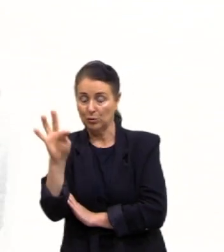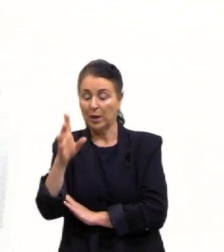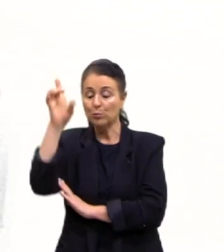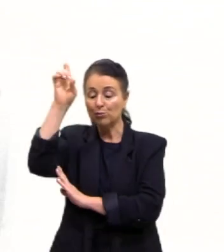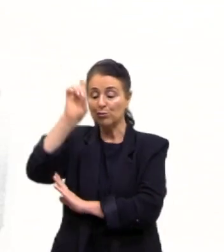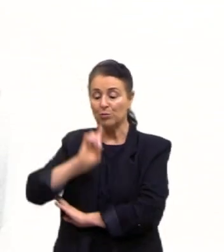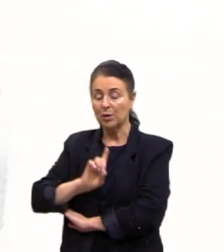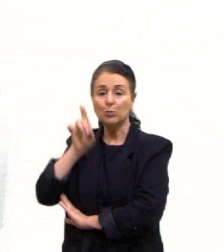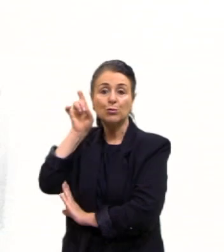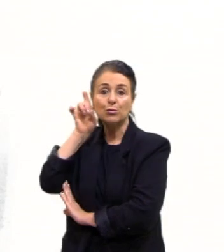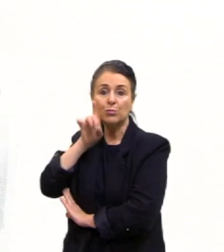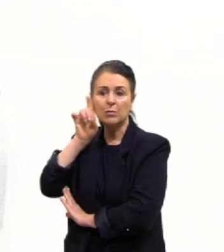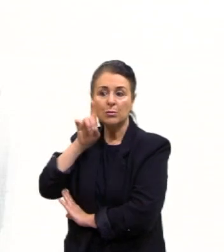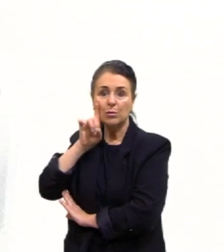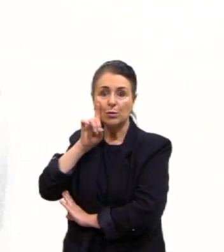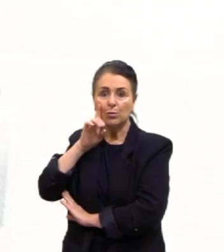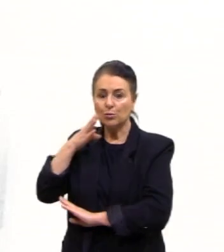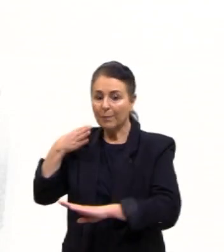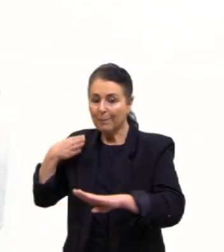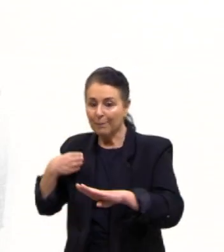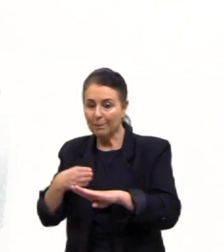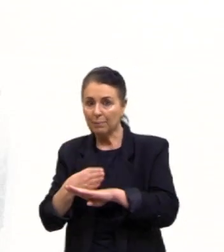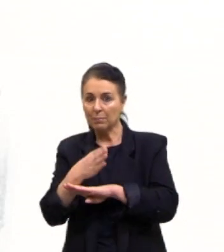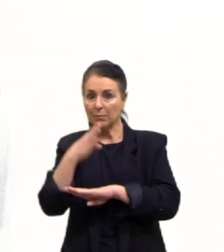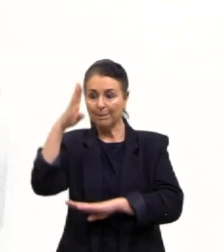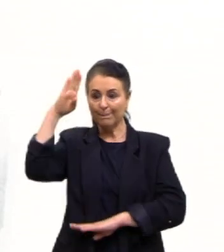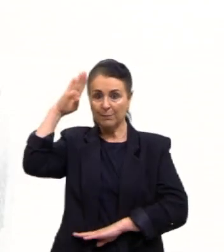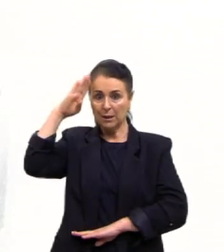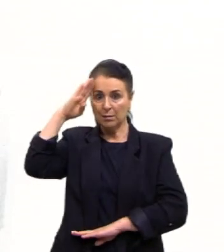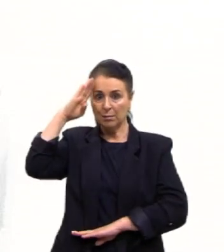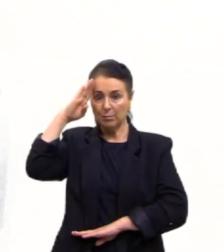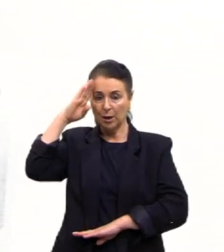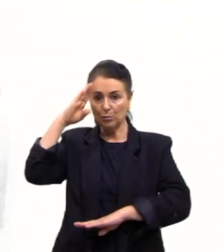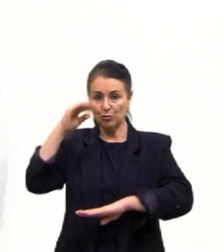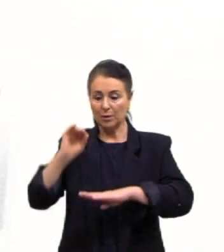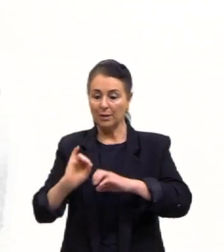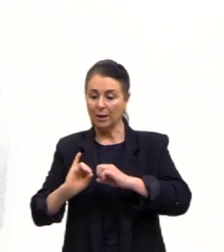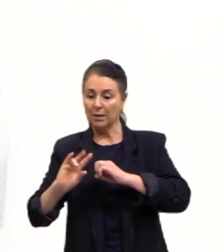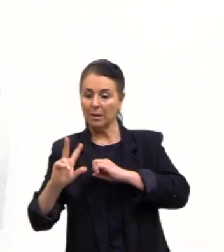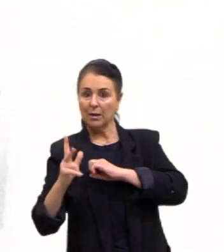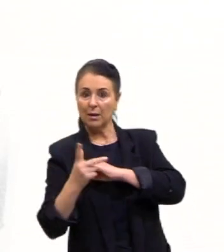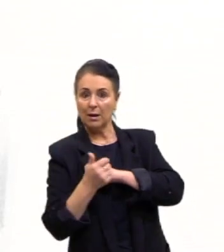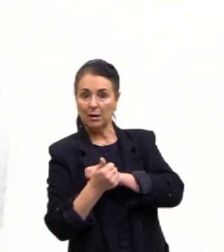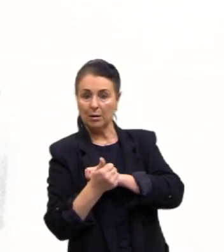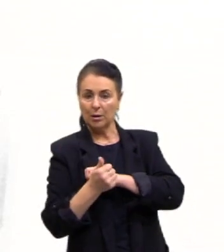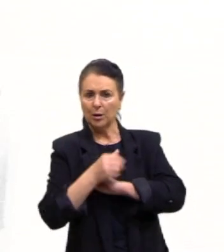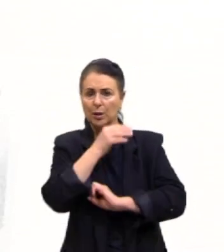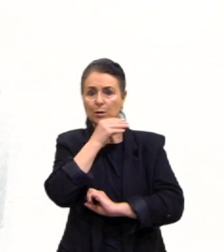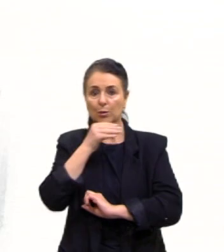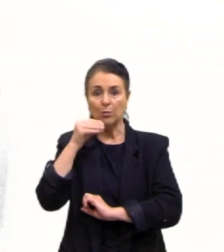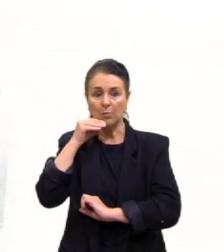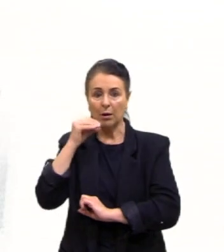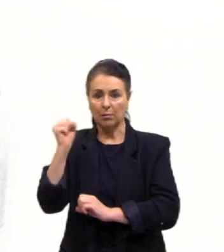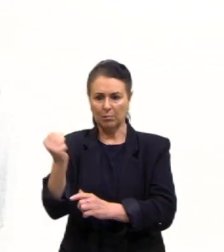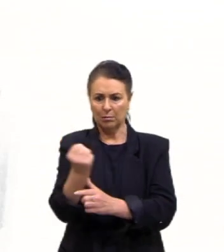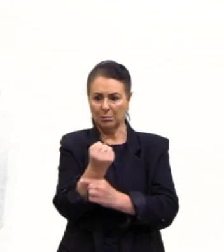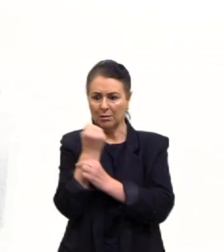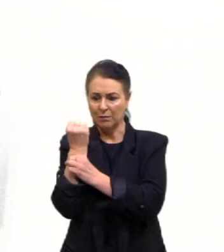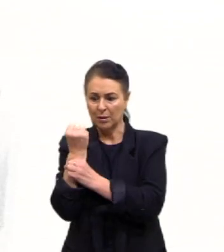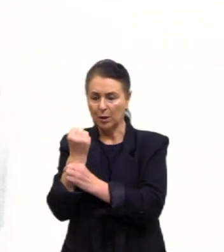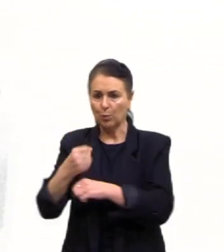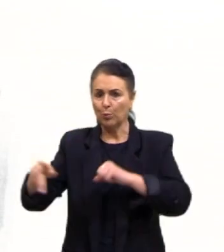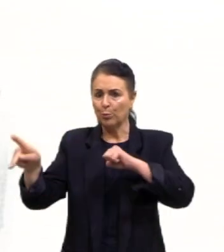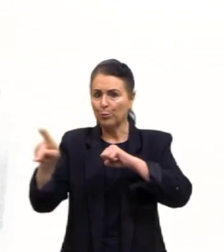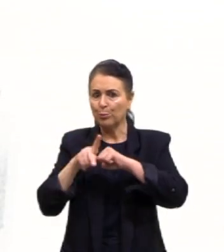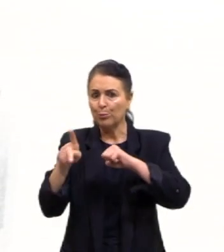os Estados Unidos de intervir militarmente em Cuba para defender os seus interesses então de novo culpa não